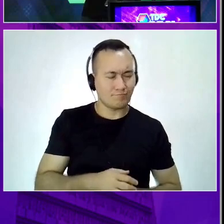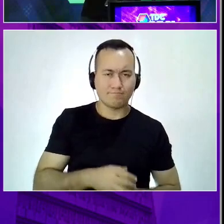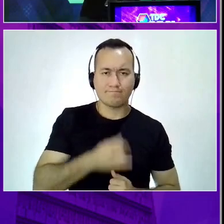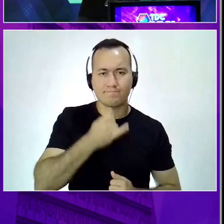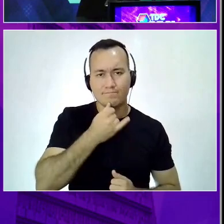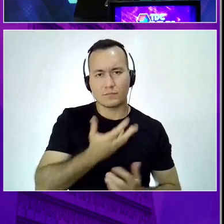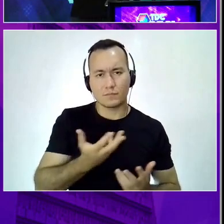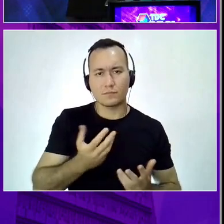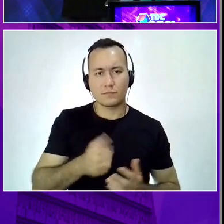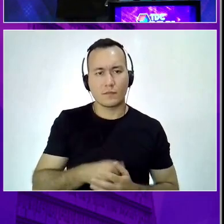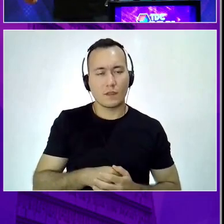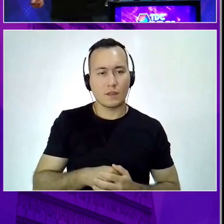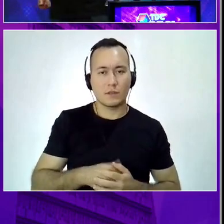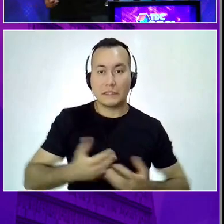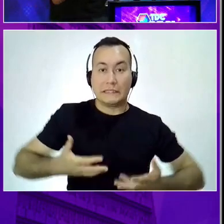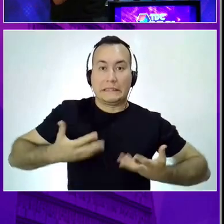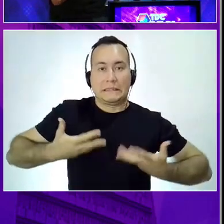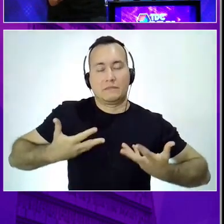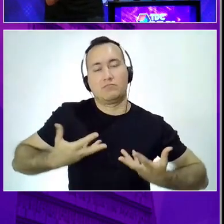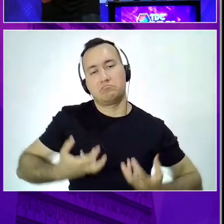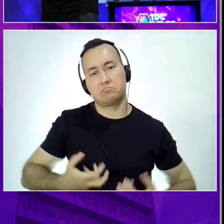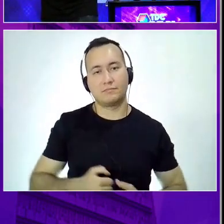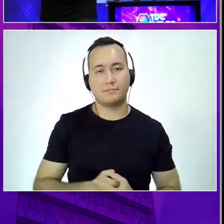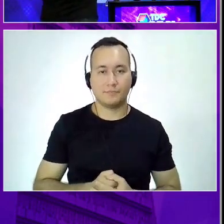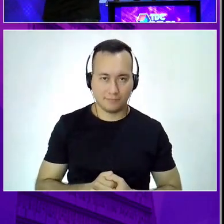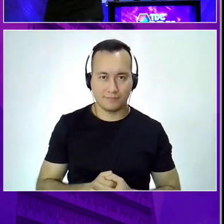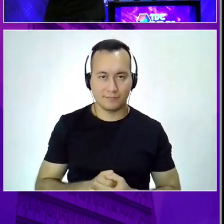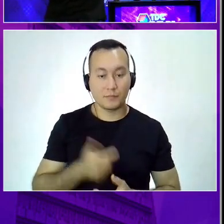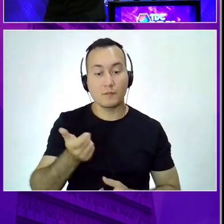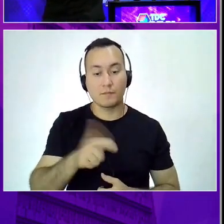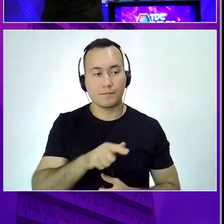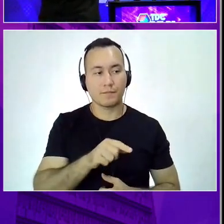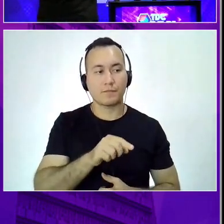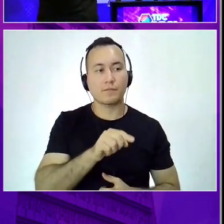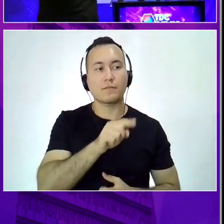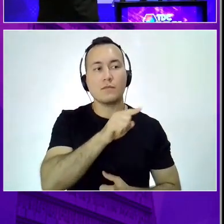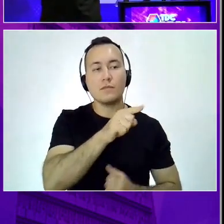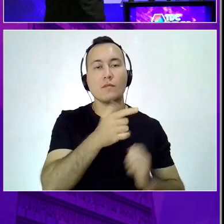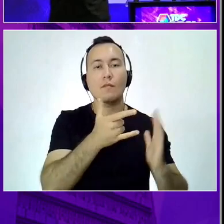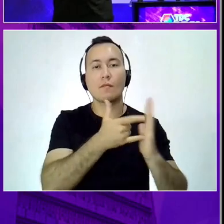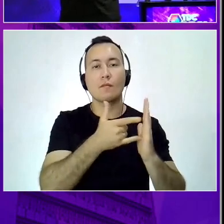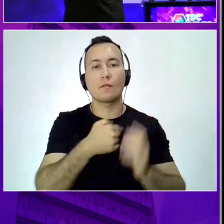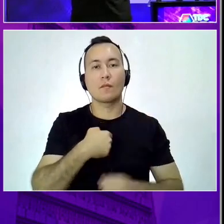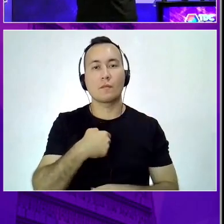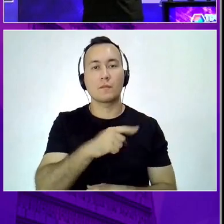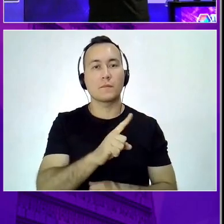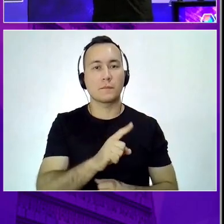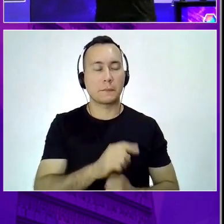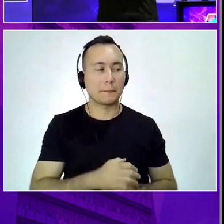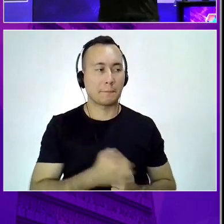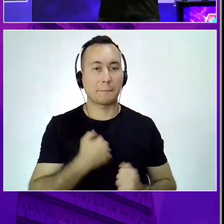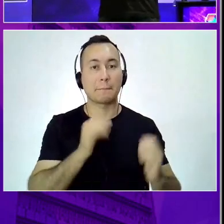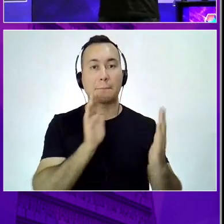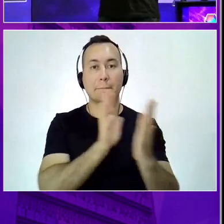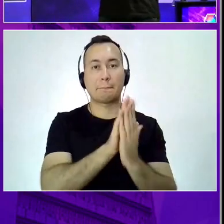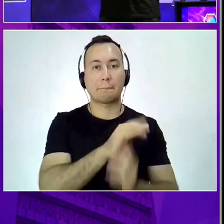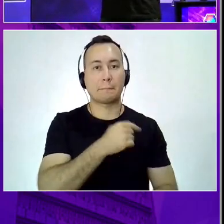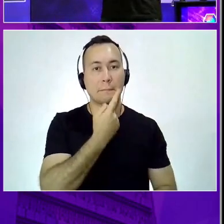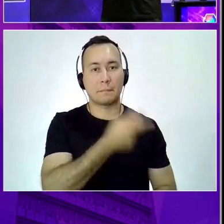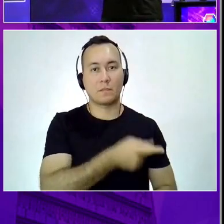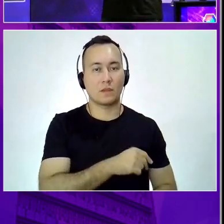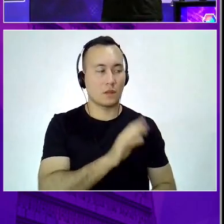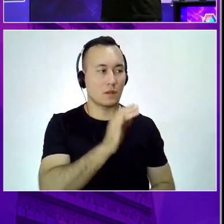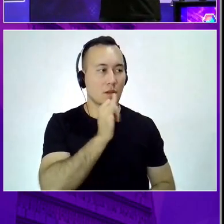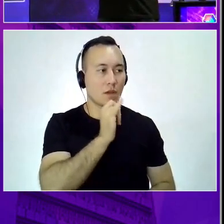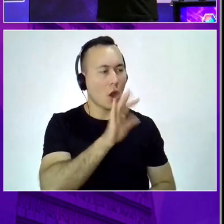né? Toda vez que eu chego para algum desenvolvedor, eu sempre, eu nunca invento uma história, né? Porque quem